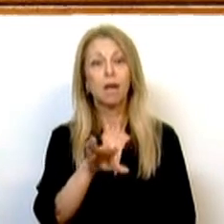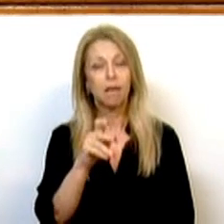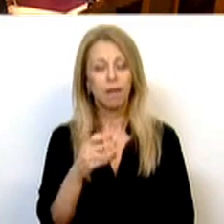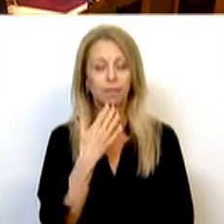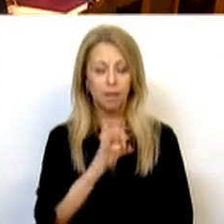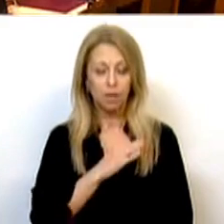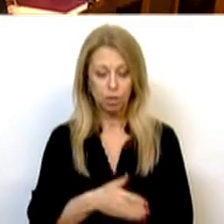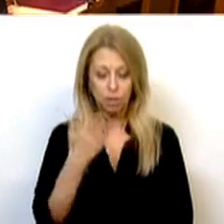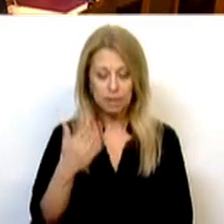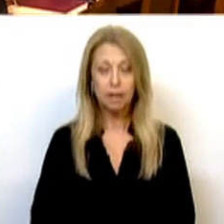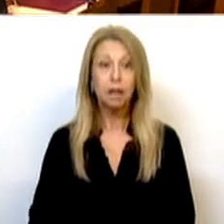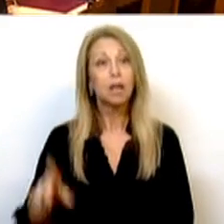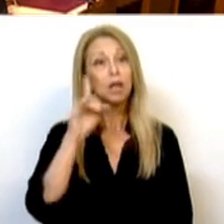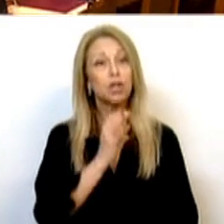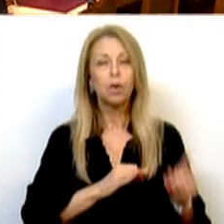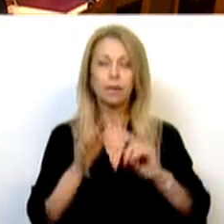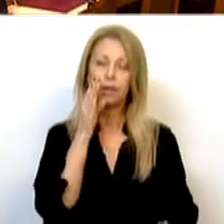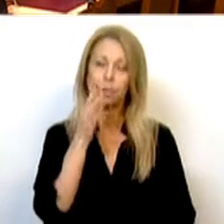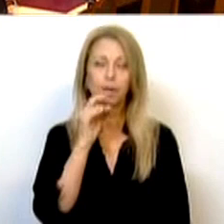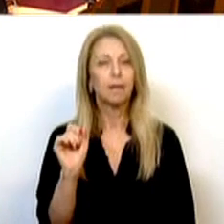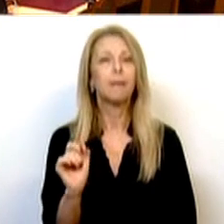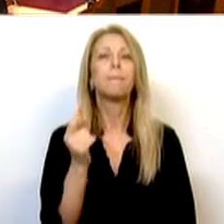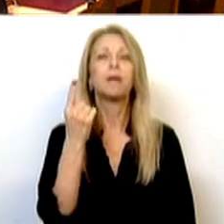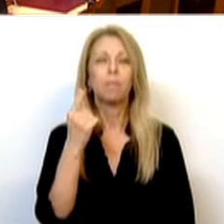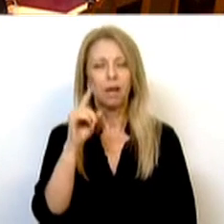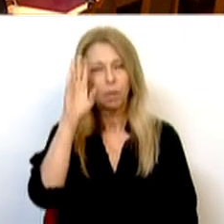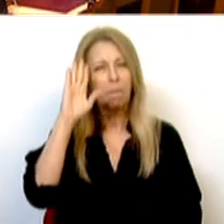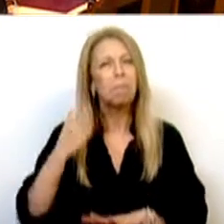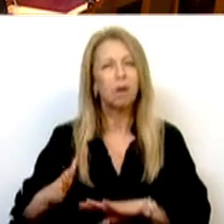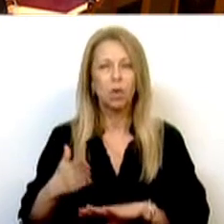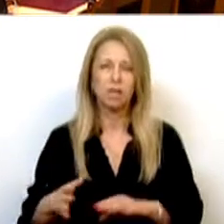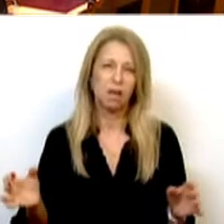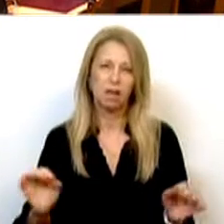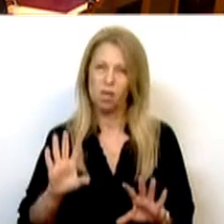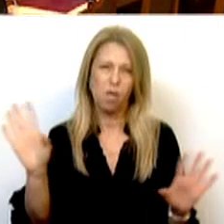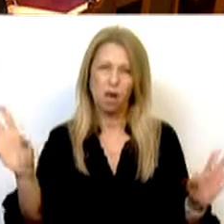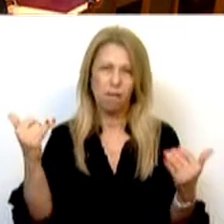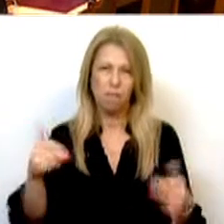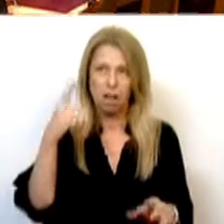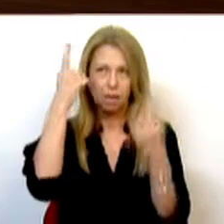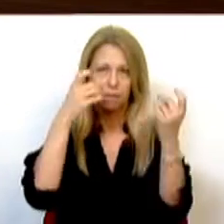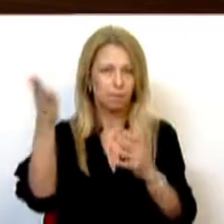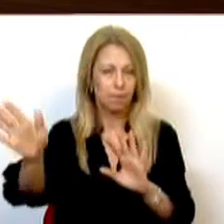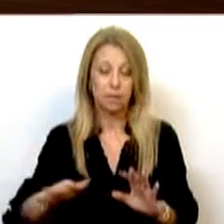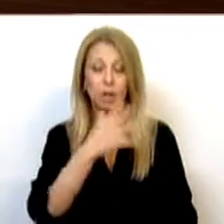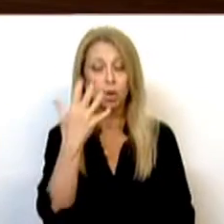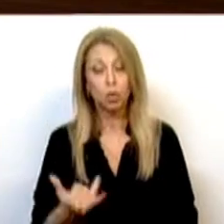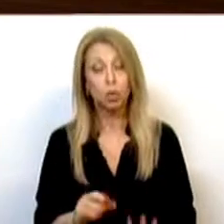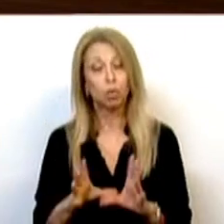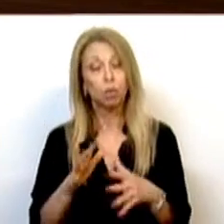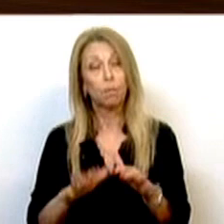Obrigada, Sr. Presidente. Senhora Deputada, primeiro, não há preconceito nenhum, está equivocada. Segundo, o Grupo Parlamentar do Partido